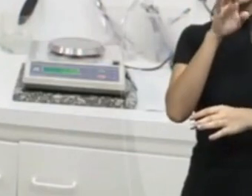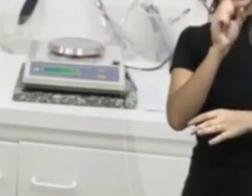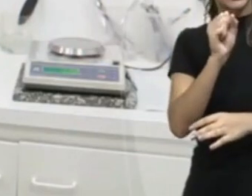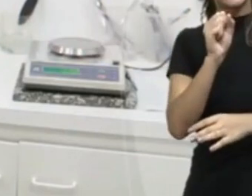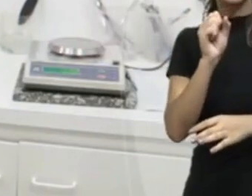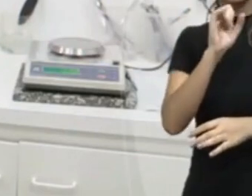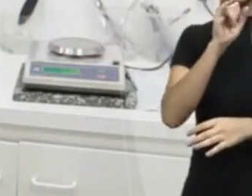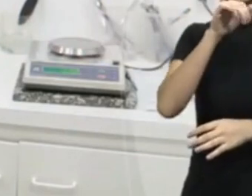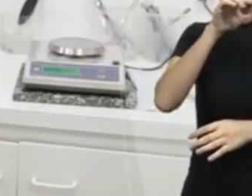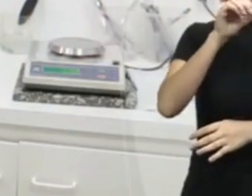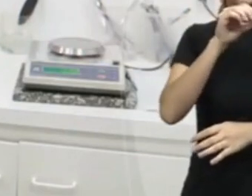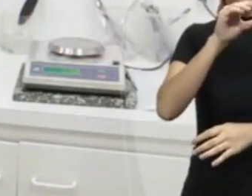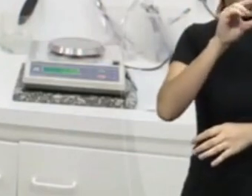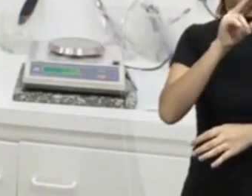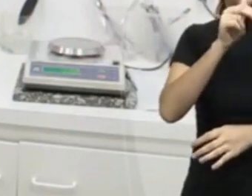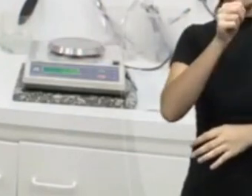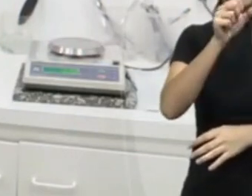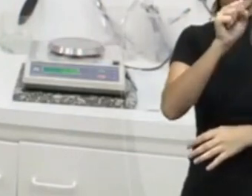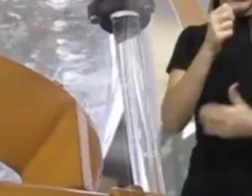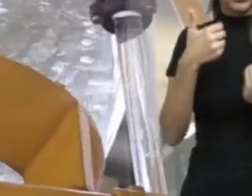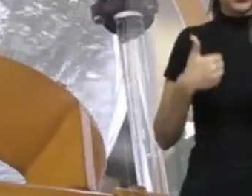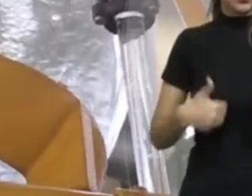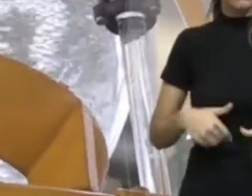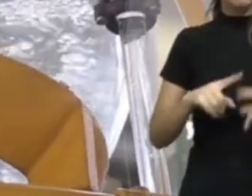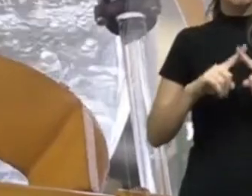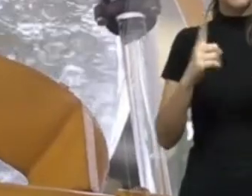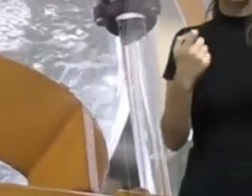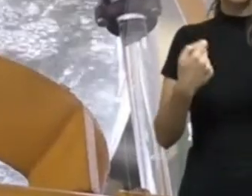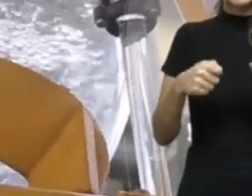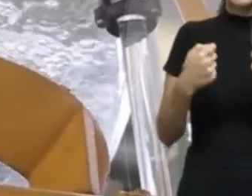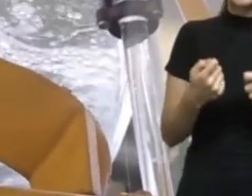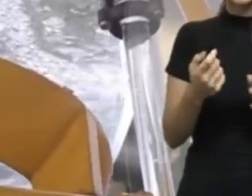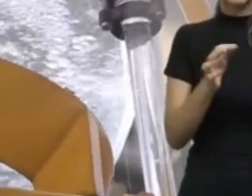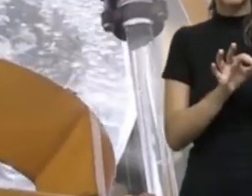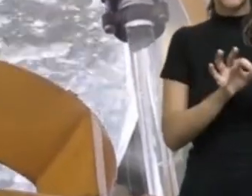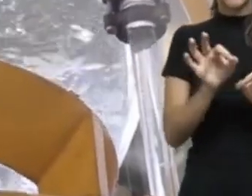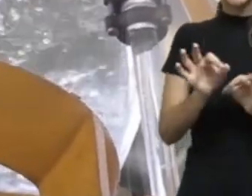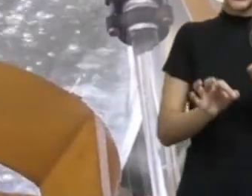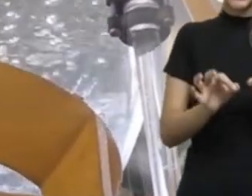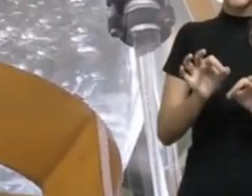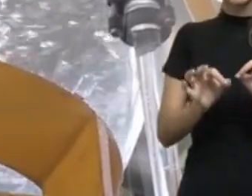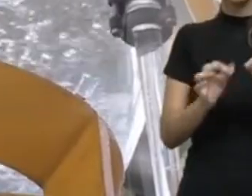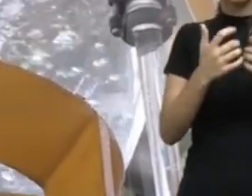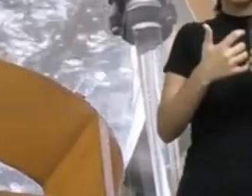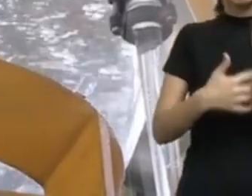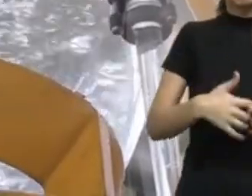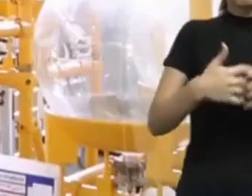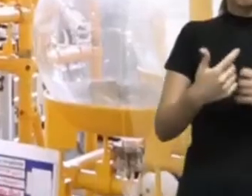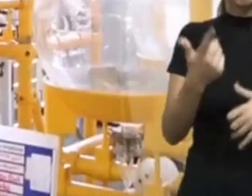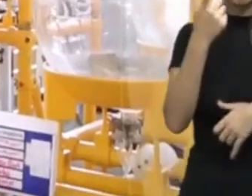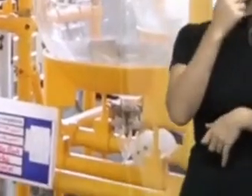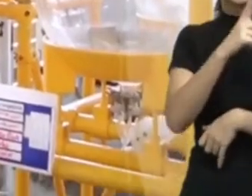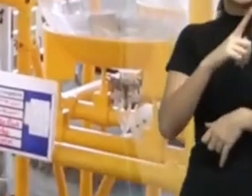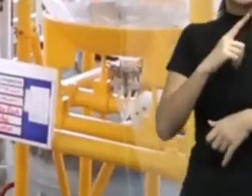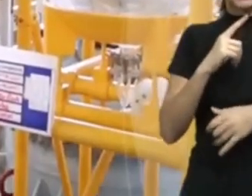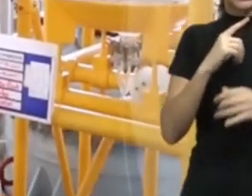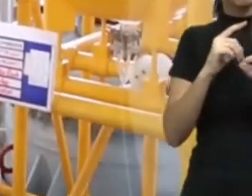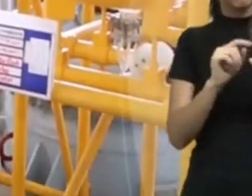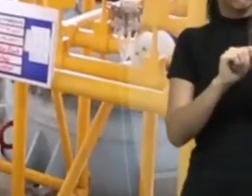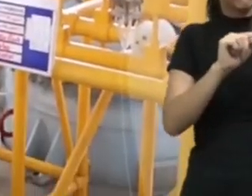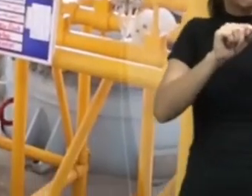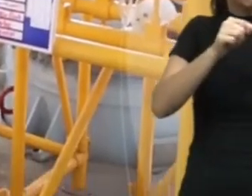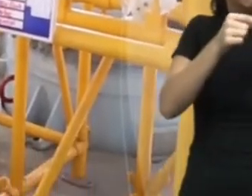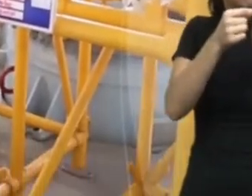são inócuas ao organismo, mas que são necessárias pelo processo de produção para garantir que tenha forma,